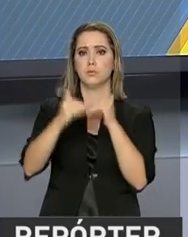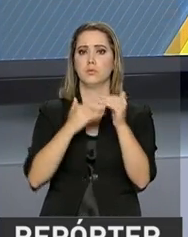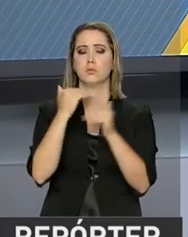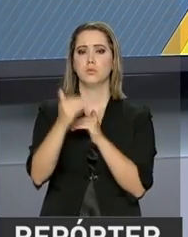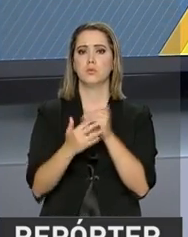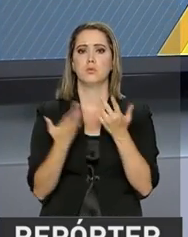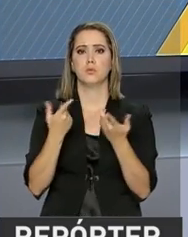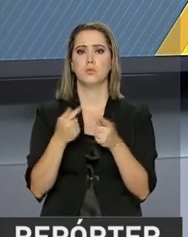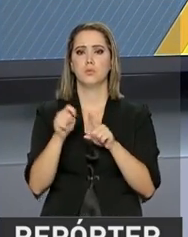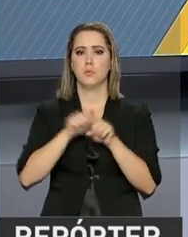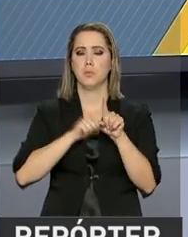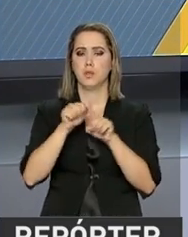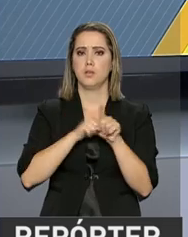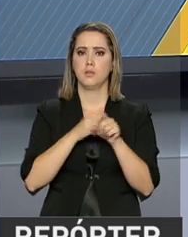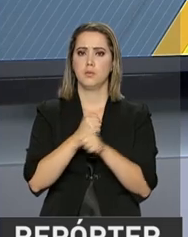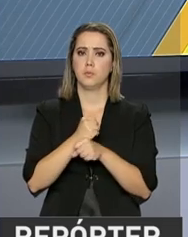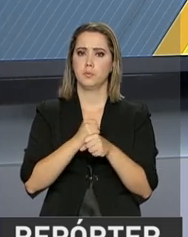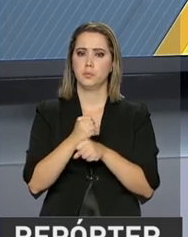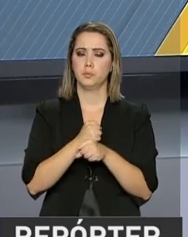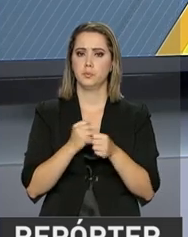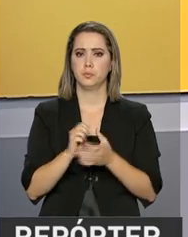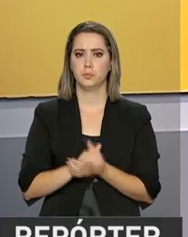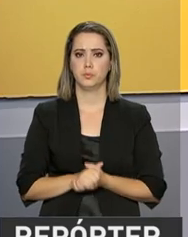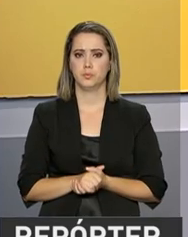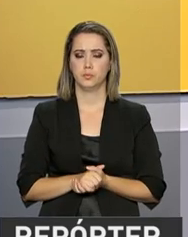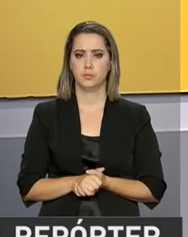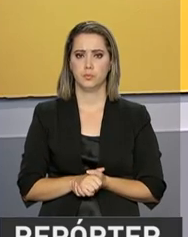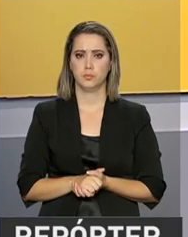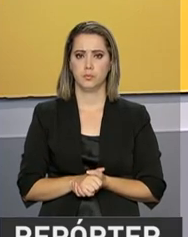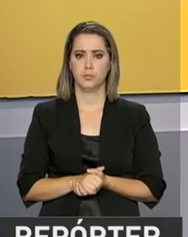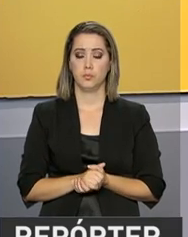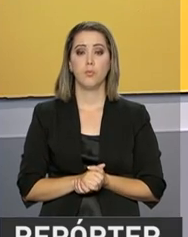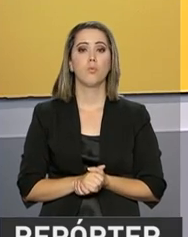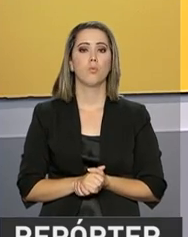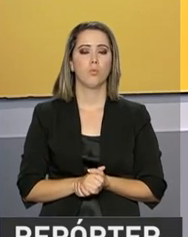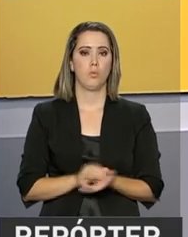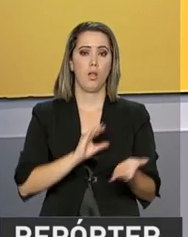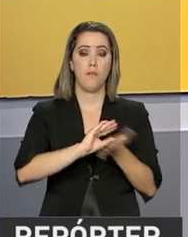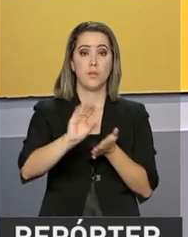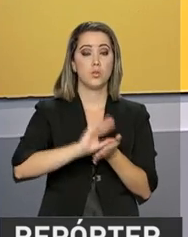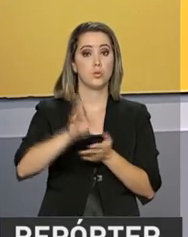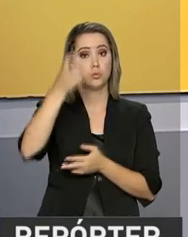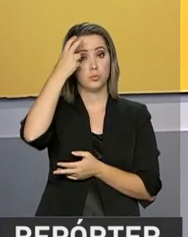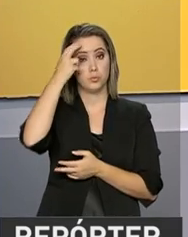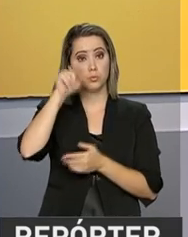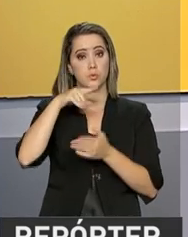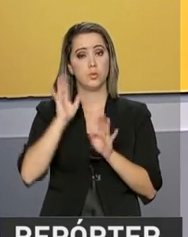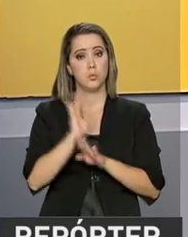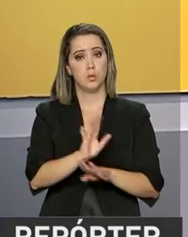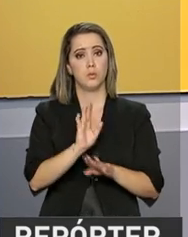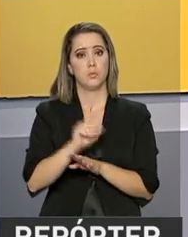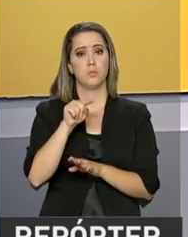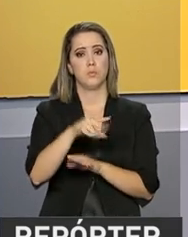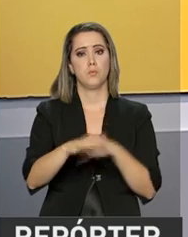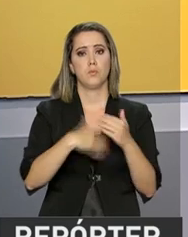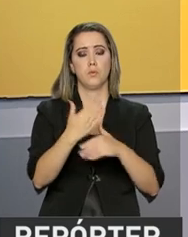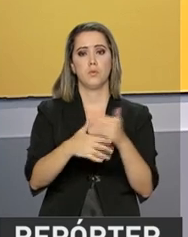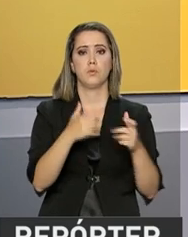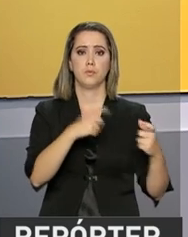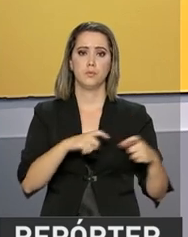em termos mensais em anos. E investir na cultura popular e ainda contribuir para